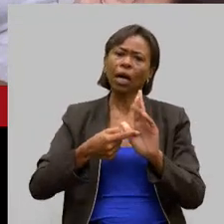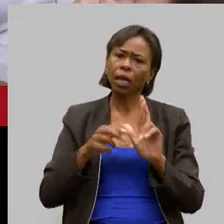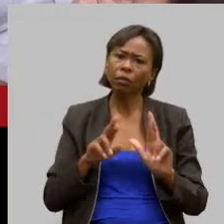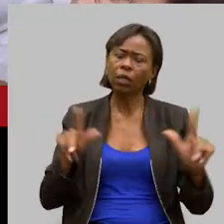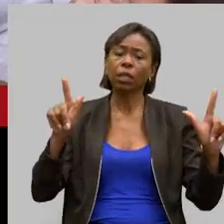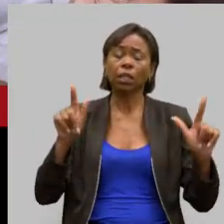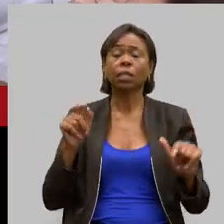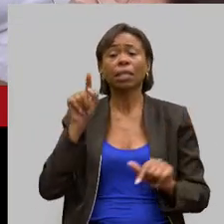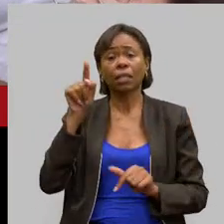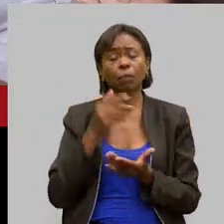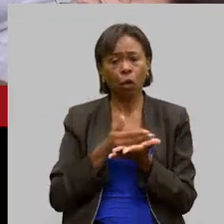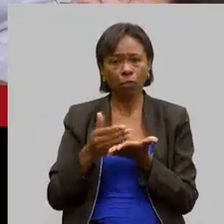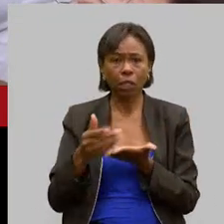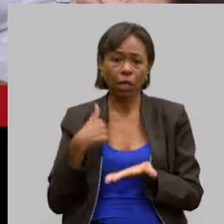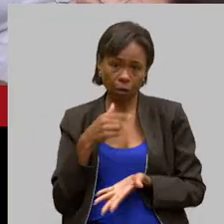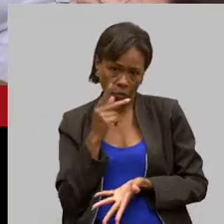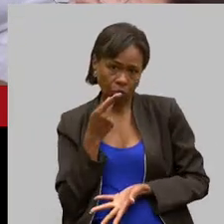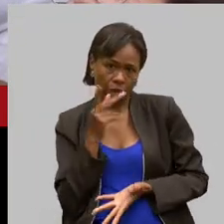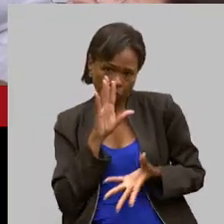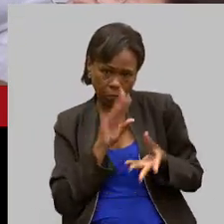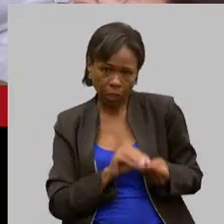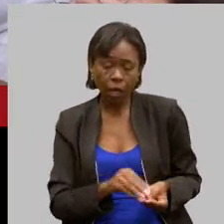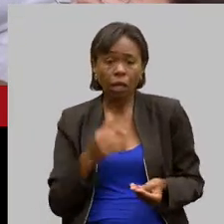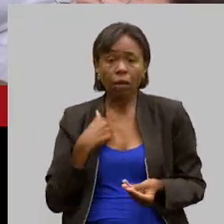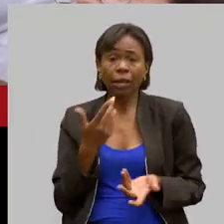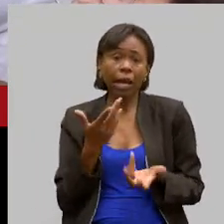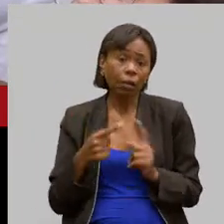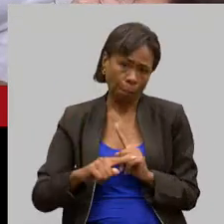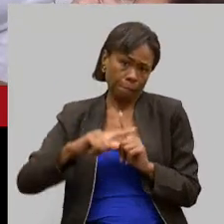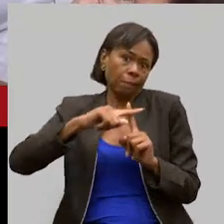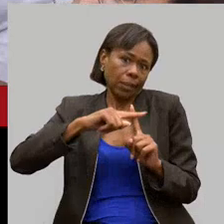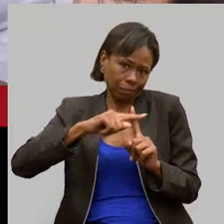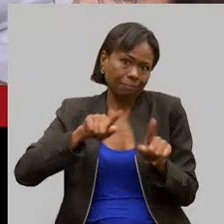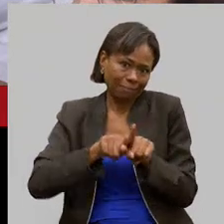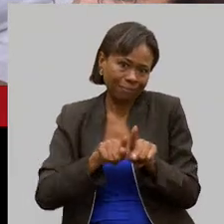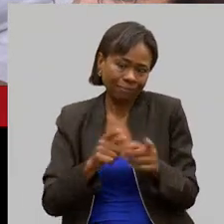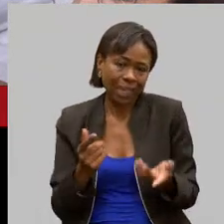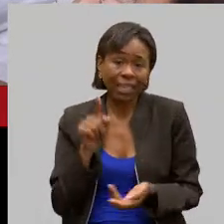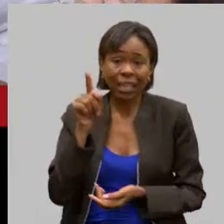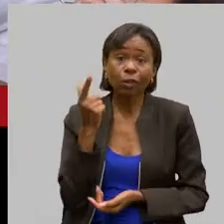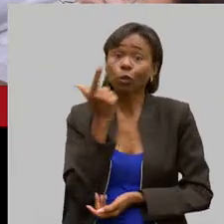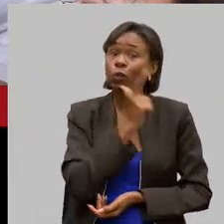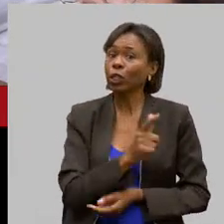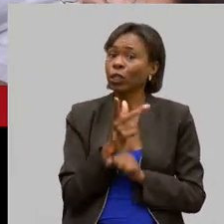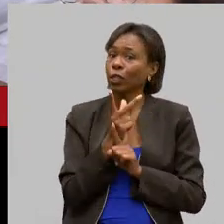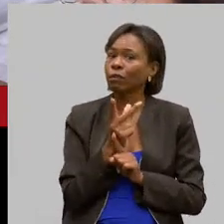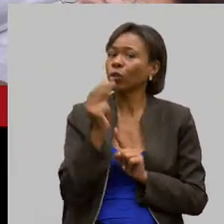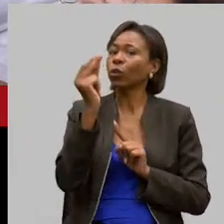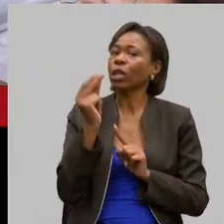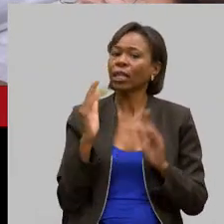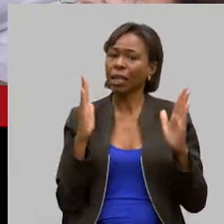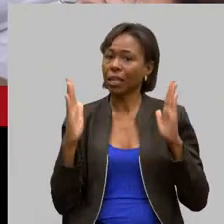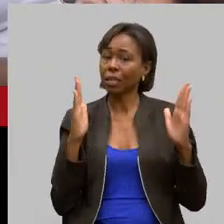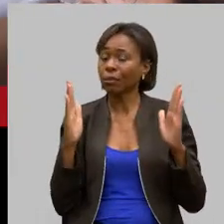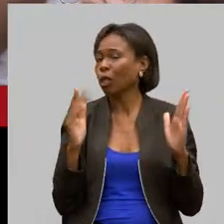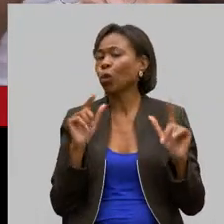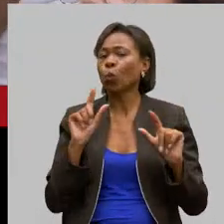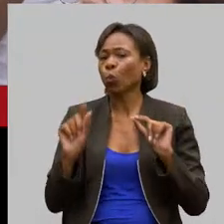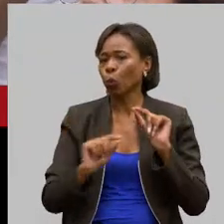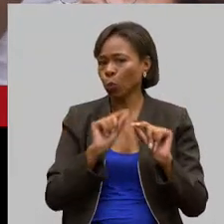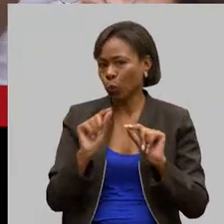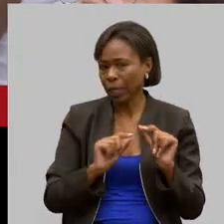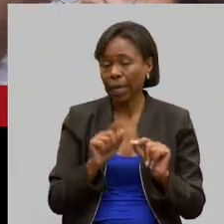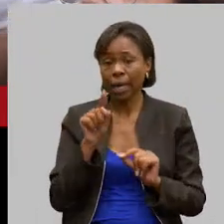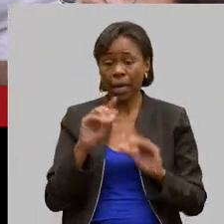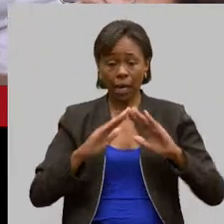para finalizar eu quero deixar alguma coisa positiva também né que nós conseguimos conquistar nesse período todo eh a